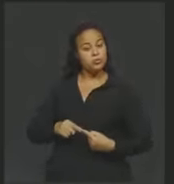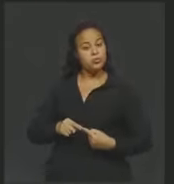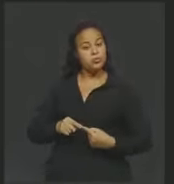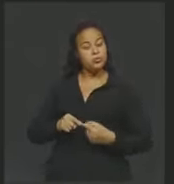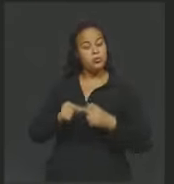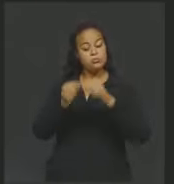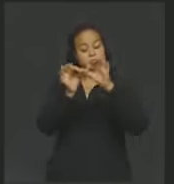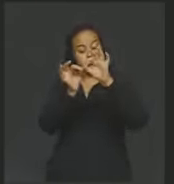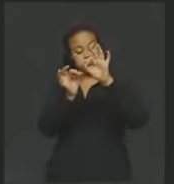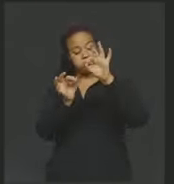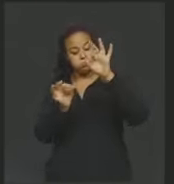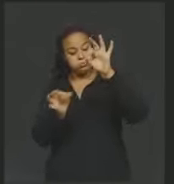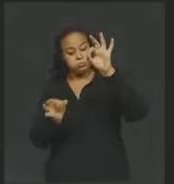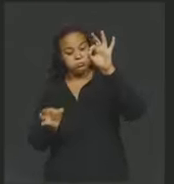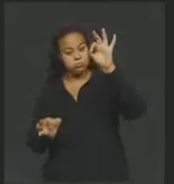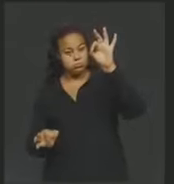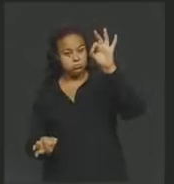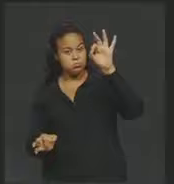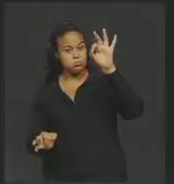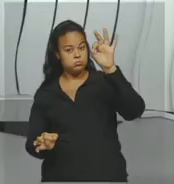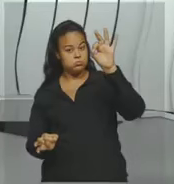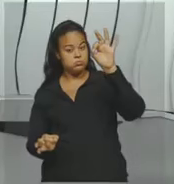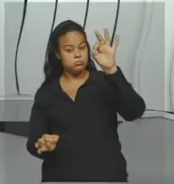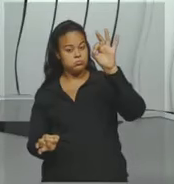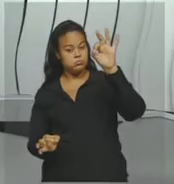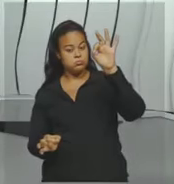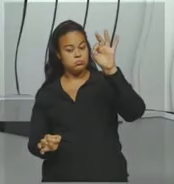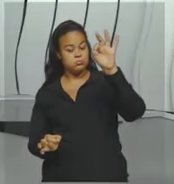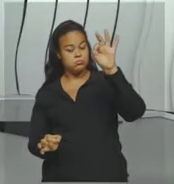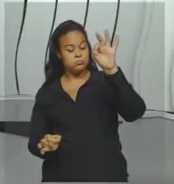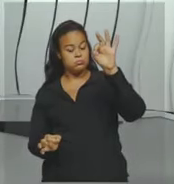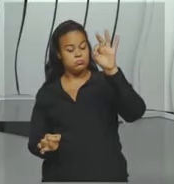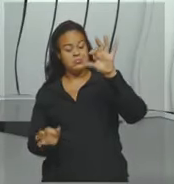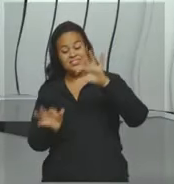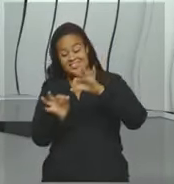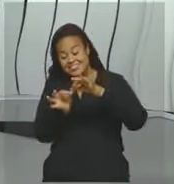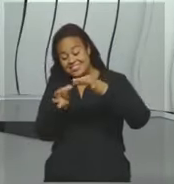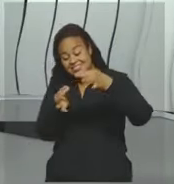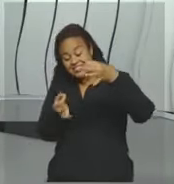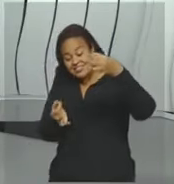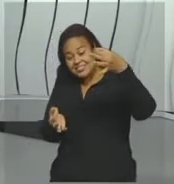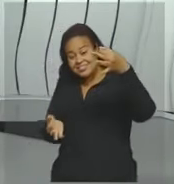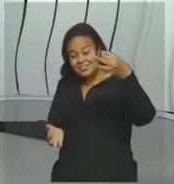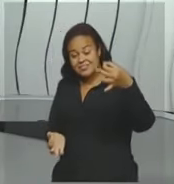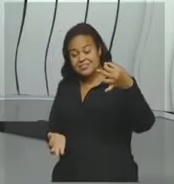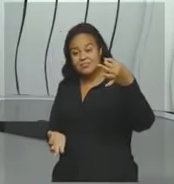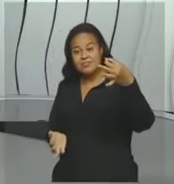inclinado. O plano inclinado, mais simples, foi possível,